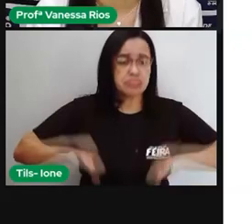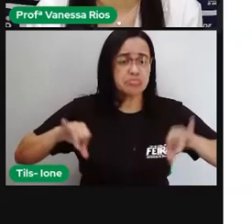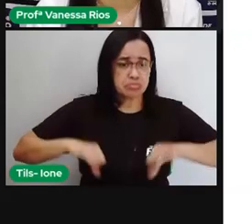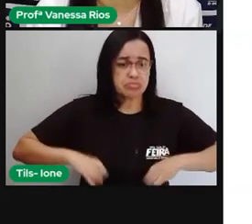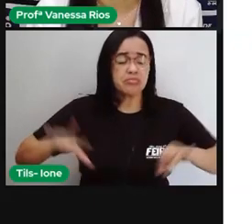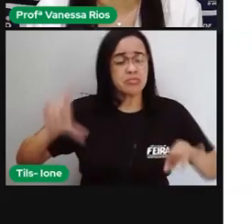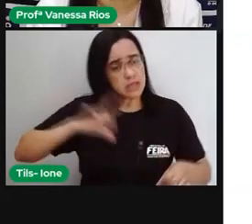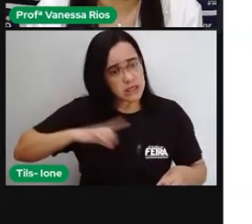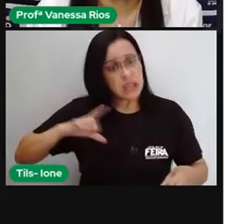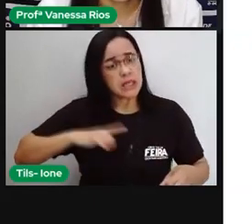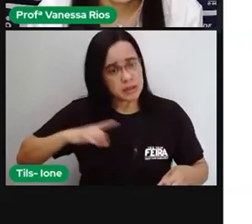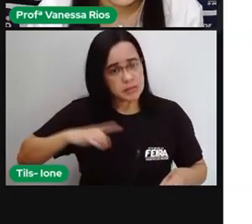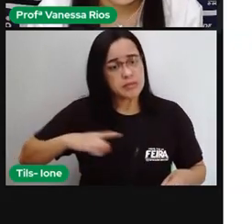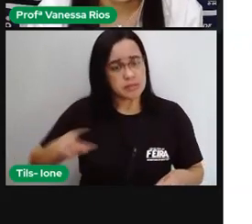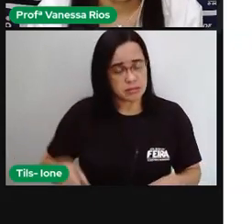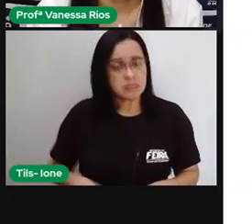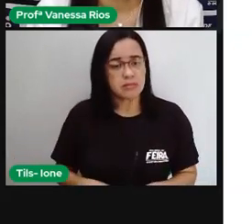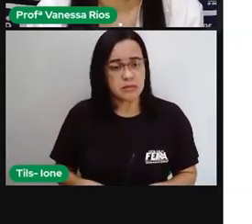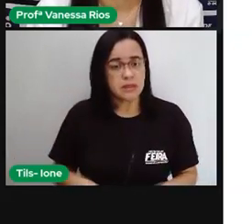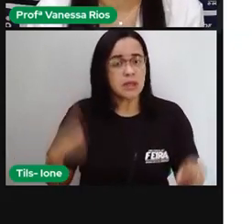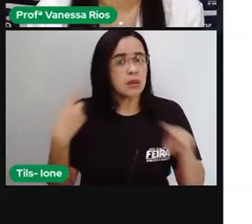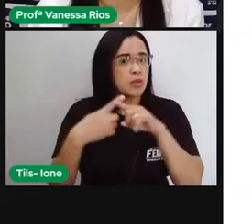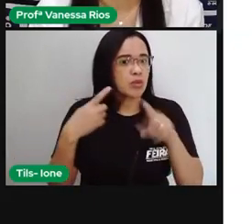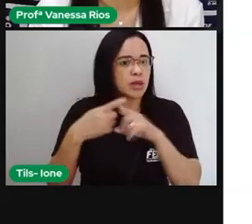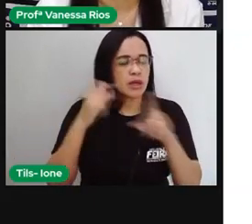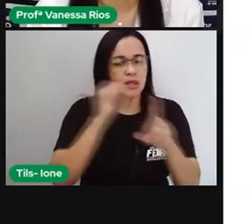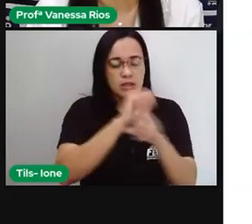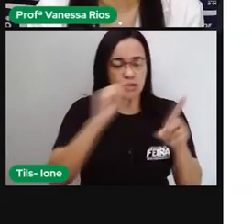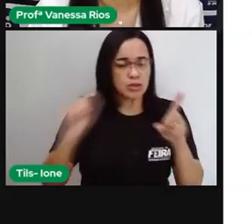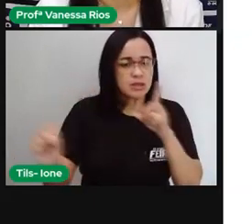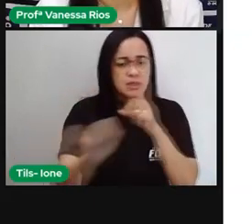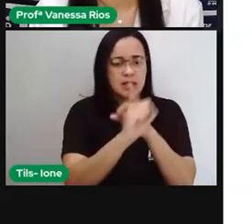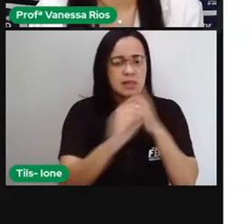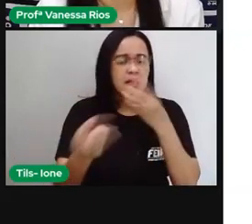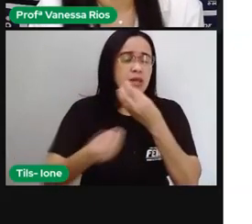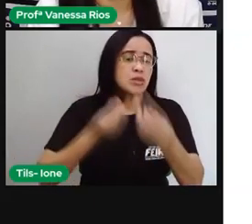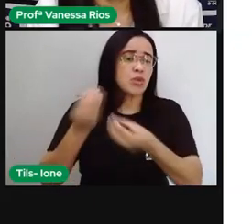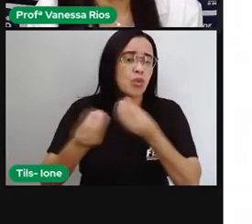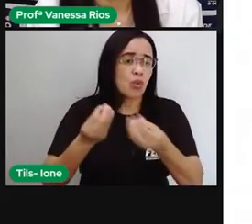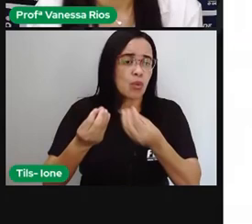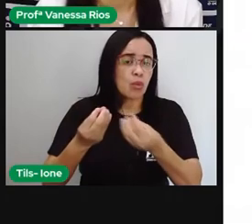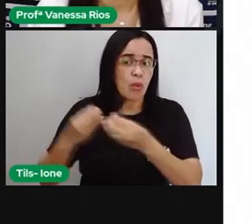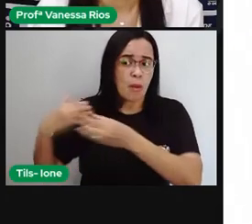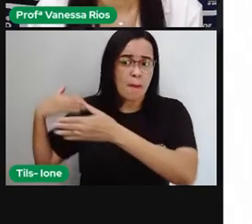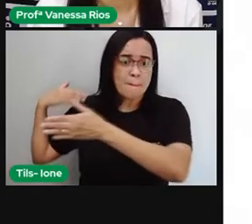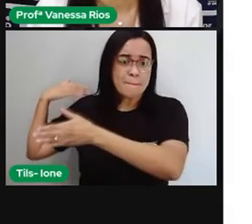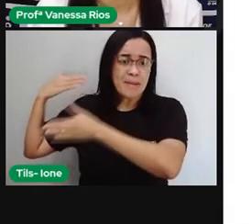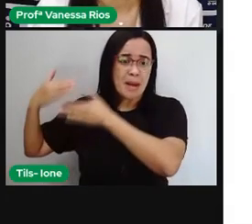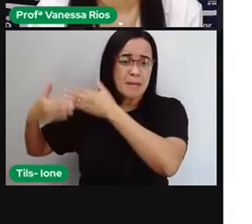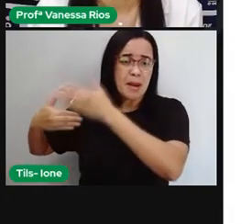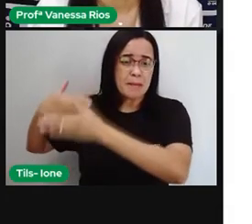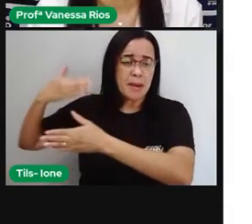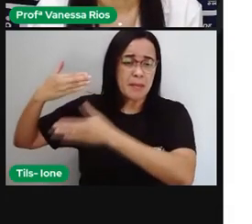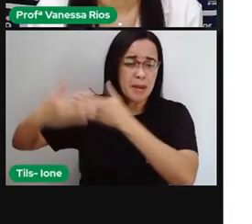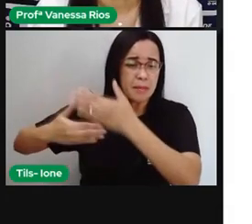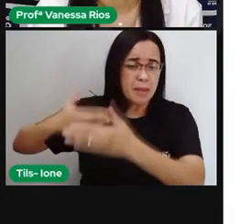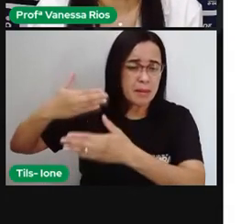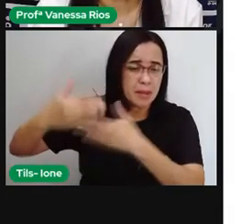essas situações ruins sociais perpassam aí, duram aí até hoje, e muitos aí